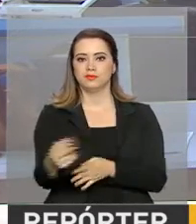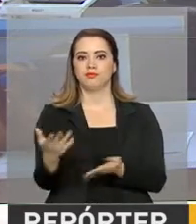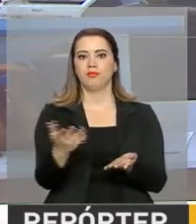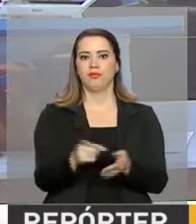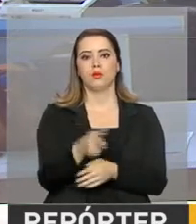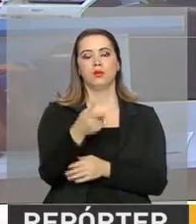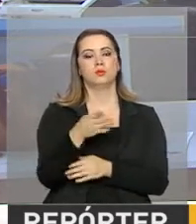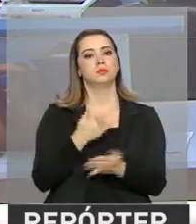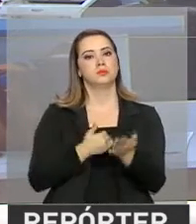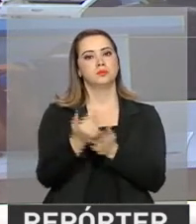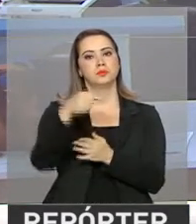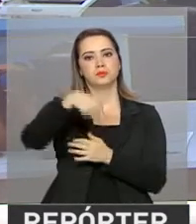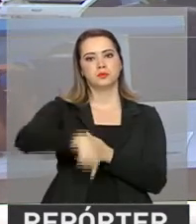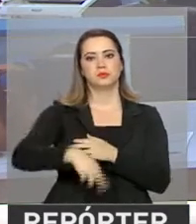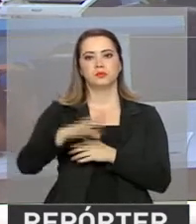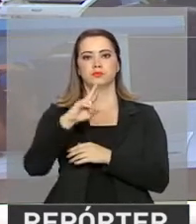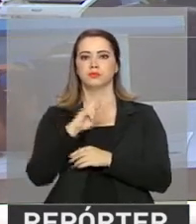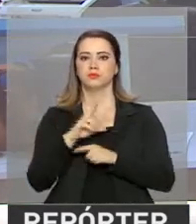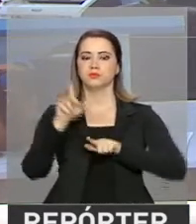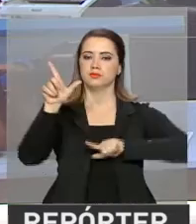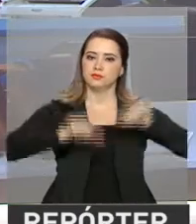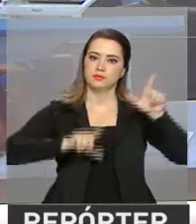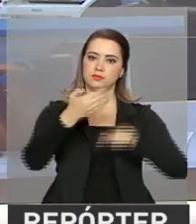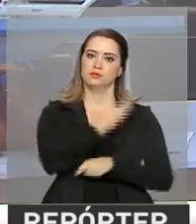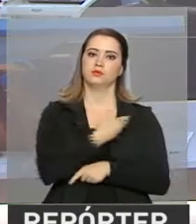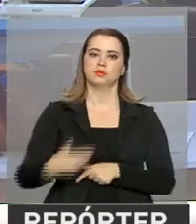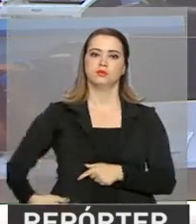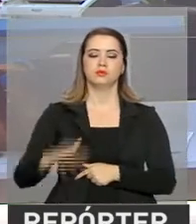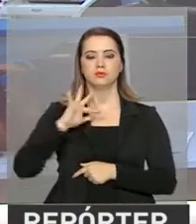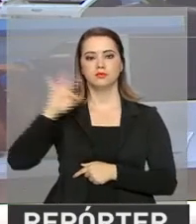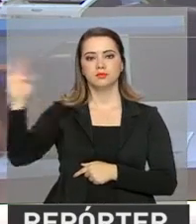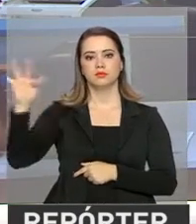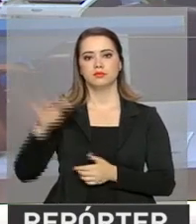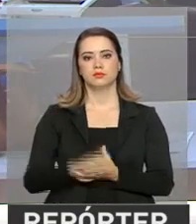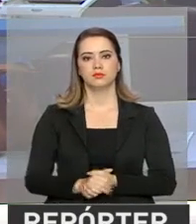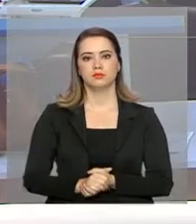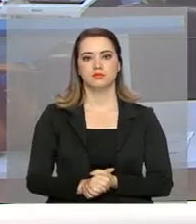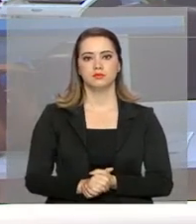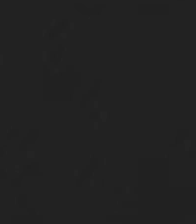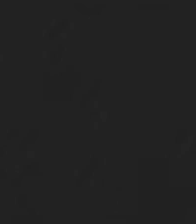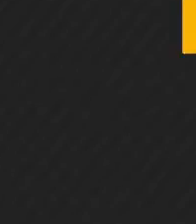sociais continue com a gente aqui na nbr a tv do governo federal